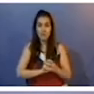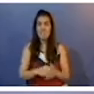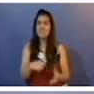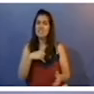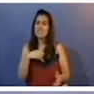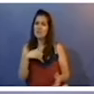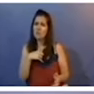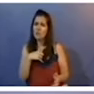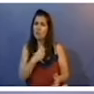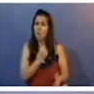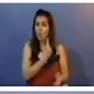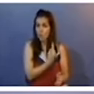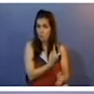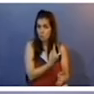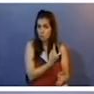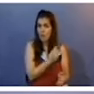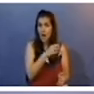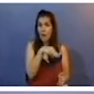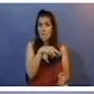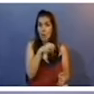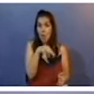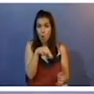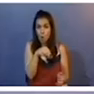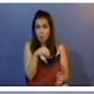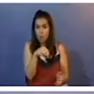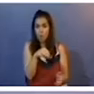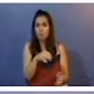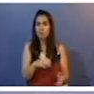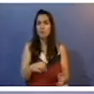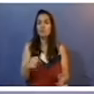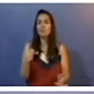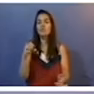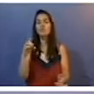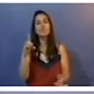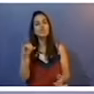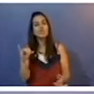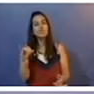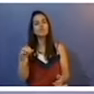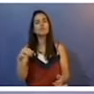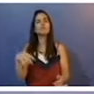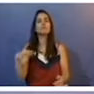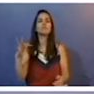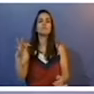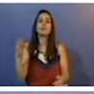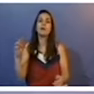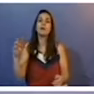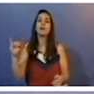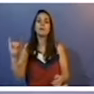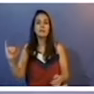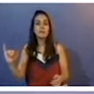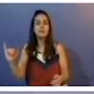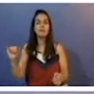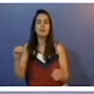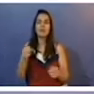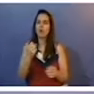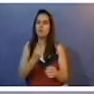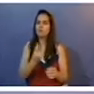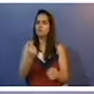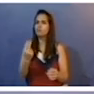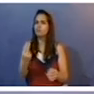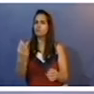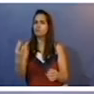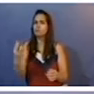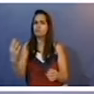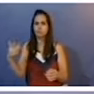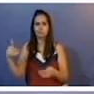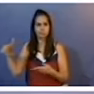tenho um oxigênio é mono, se eu tenho dois é di, tri, tetra, penta e assim por diante. Mais a